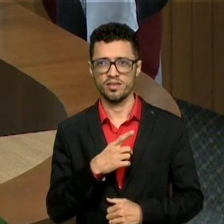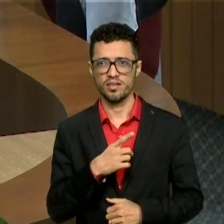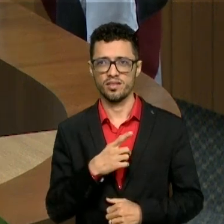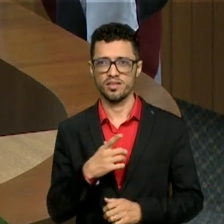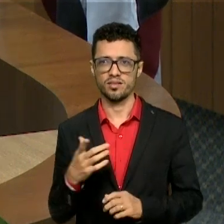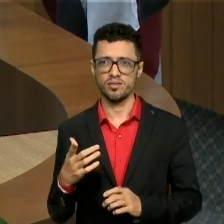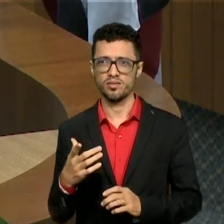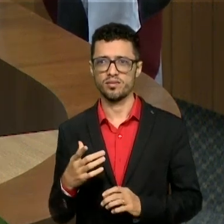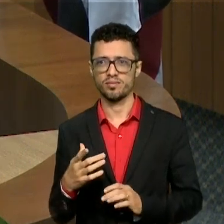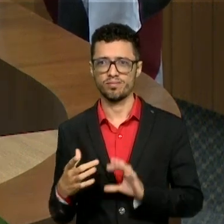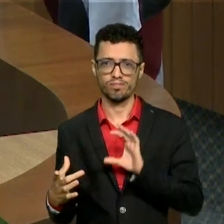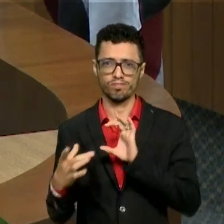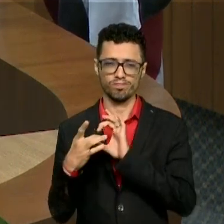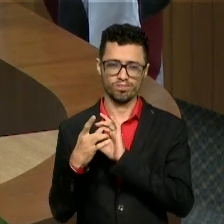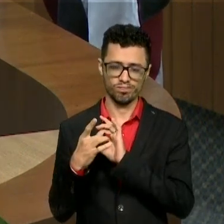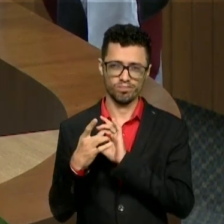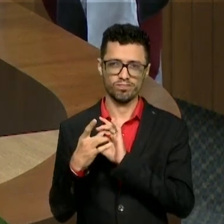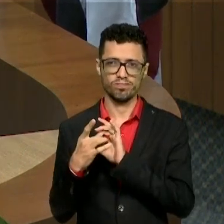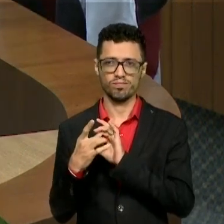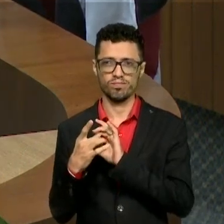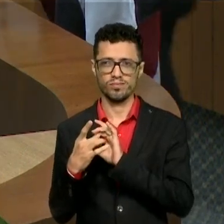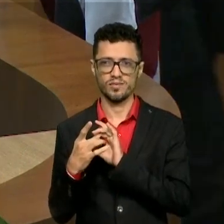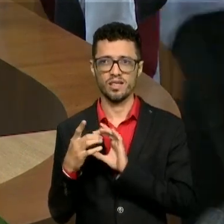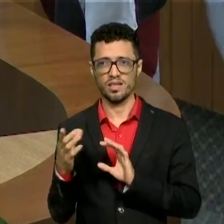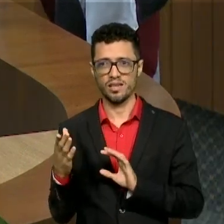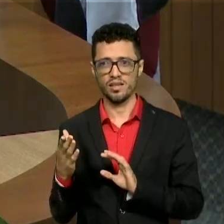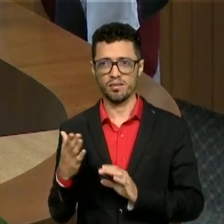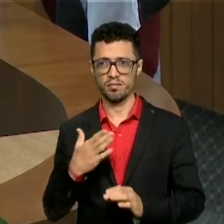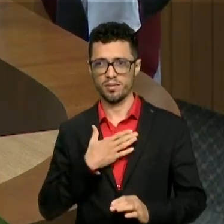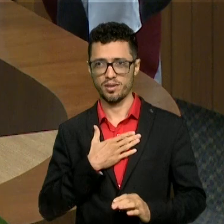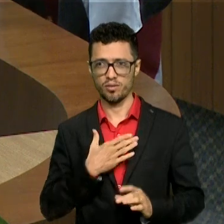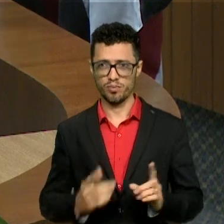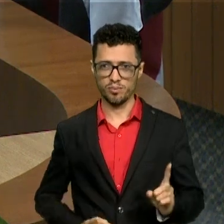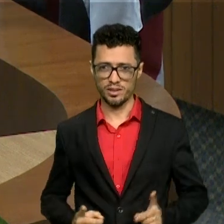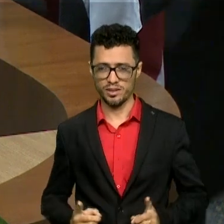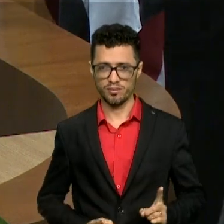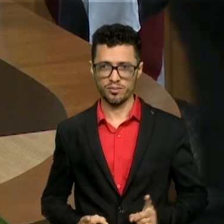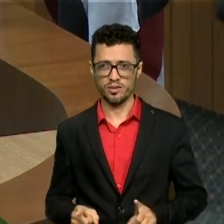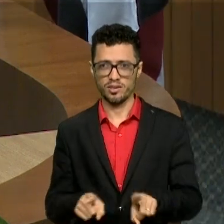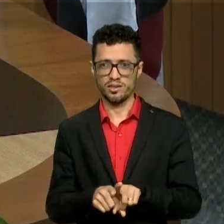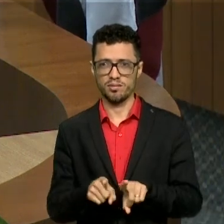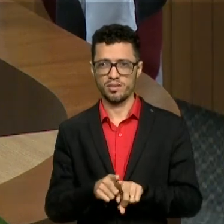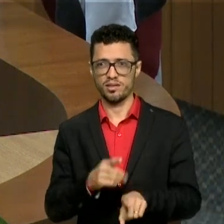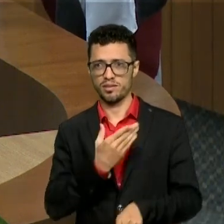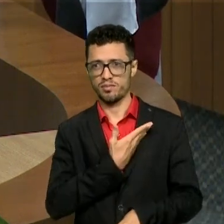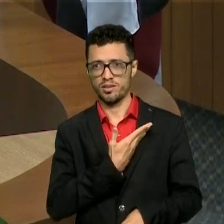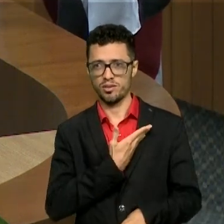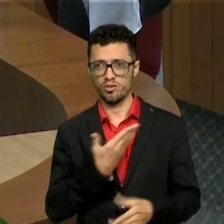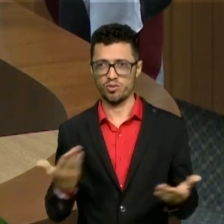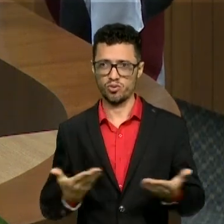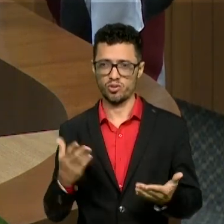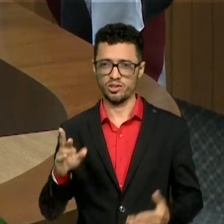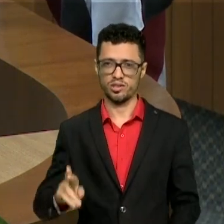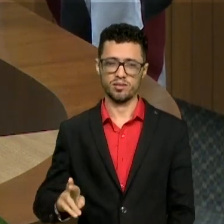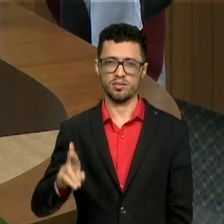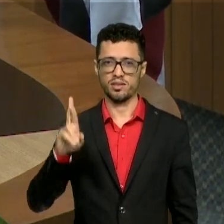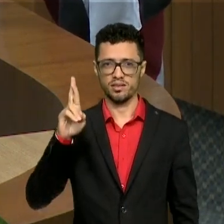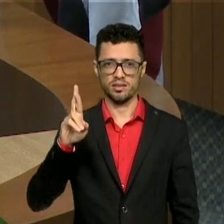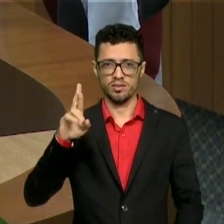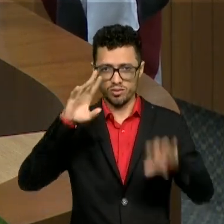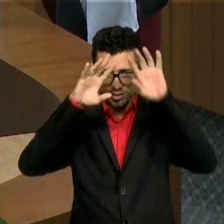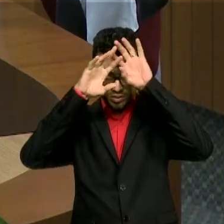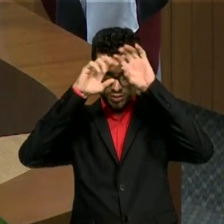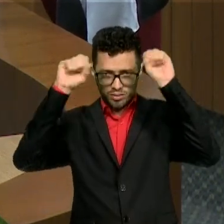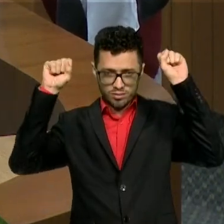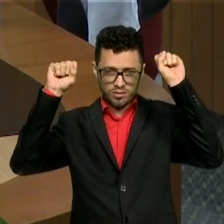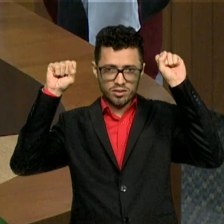ligado por duas maneiras, além de ser meu primo e meu amigo. E hoje aqui está representando o Tribunal de Justiça do